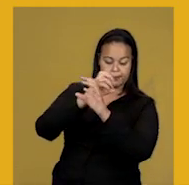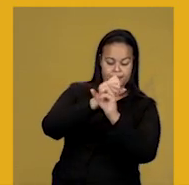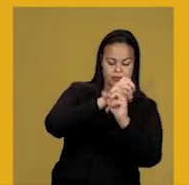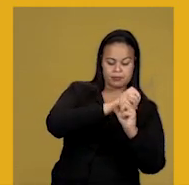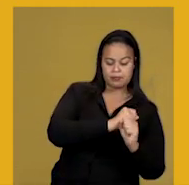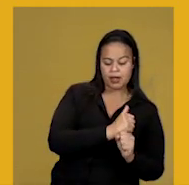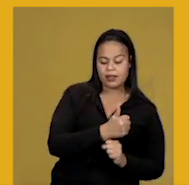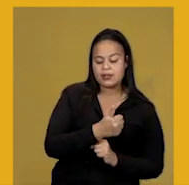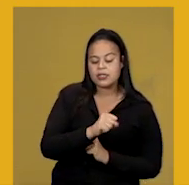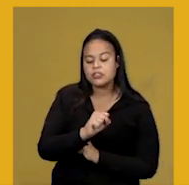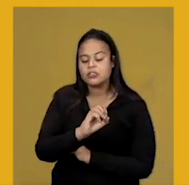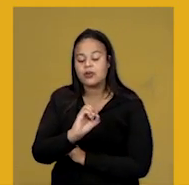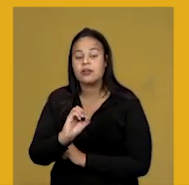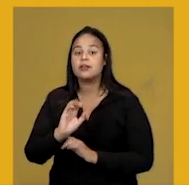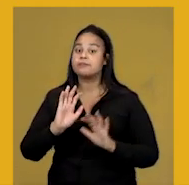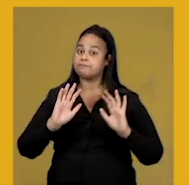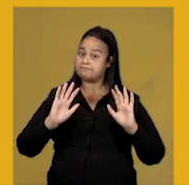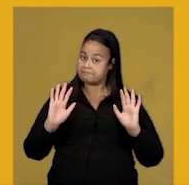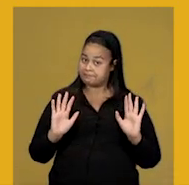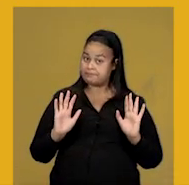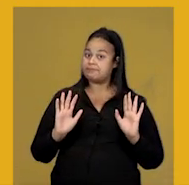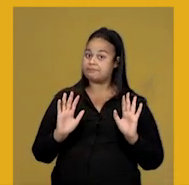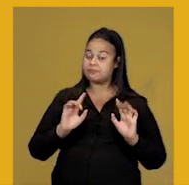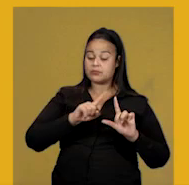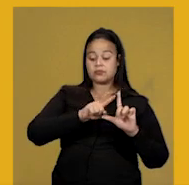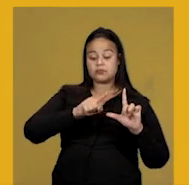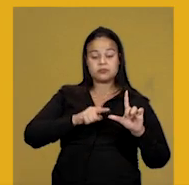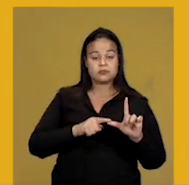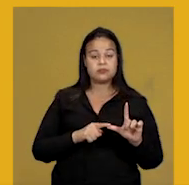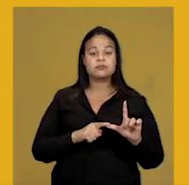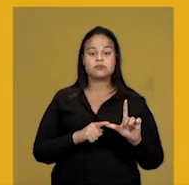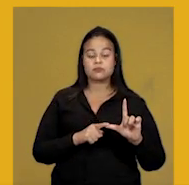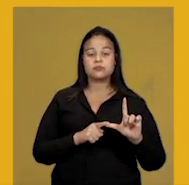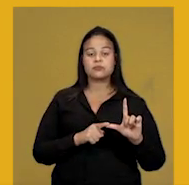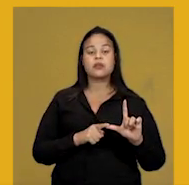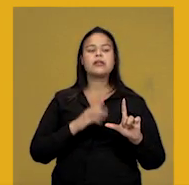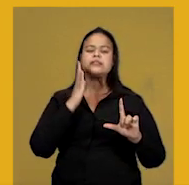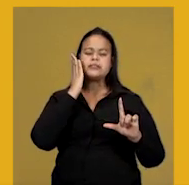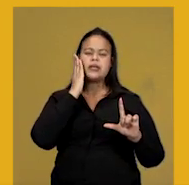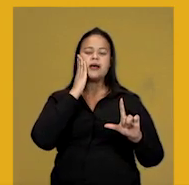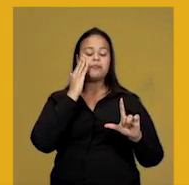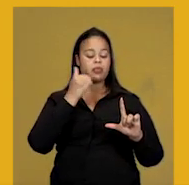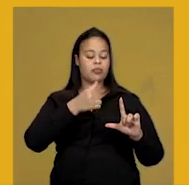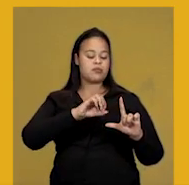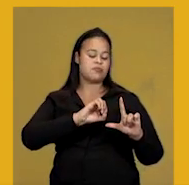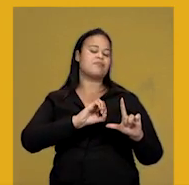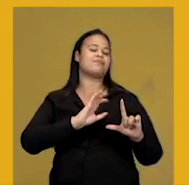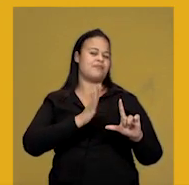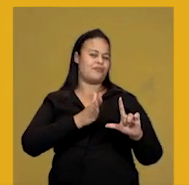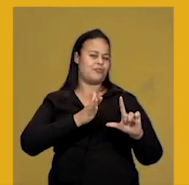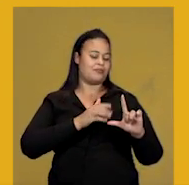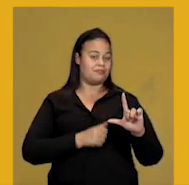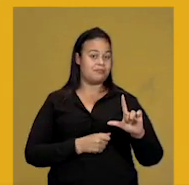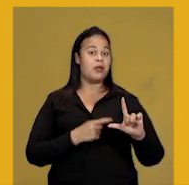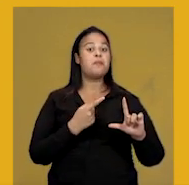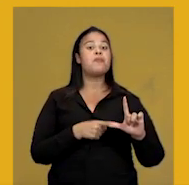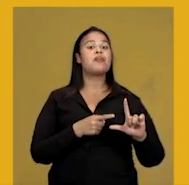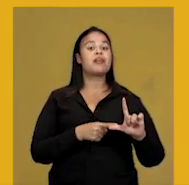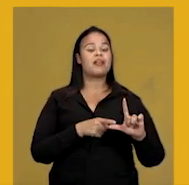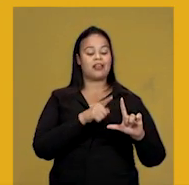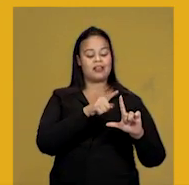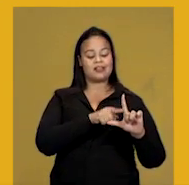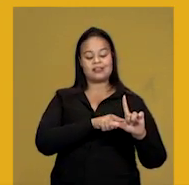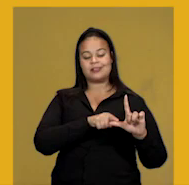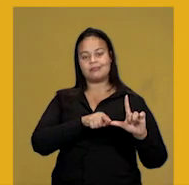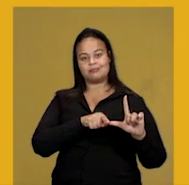180. Porém, este meu ângulo aqui, eu já sei que ele mede 90, porque ele é um triângulo